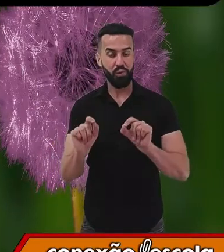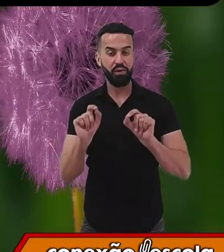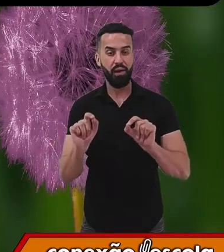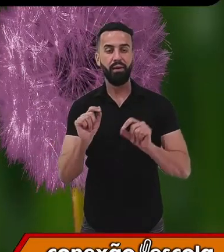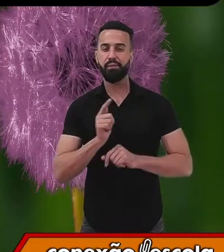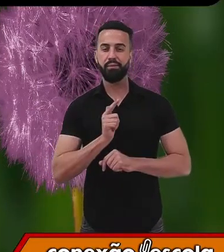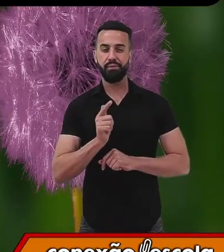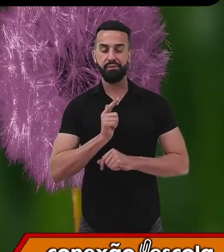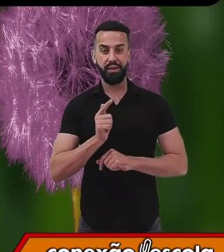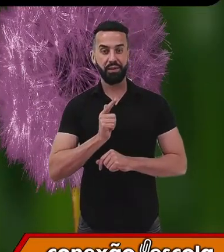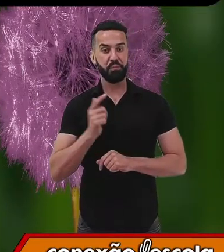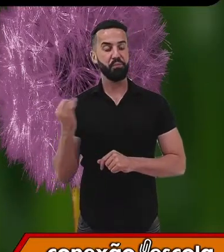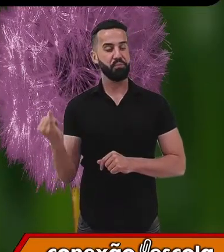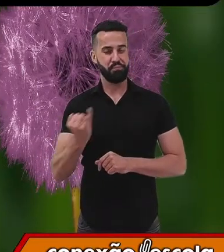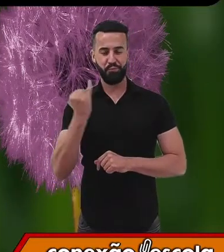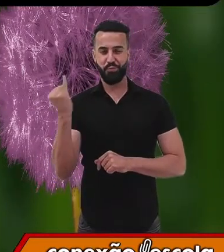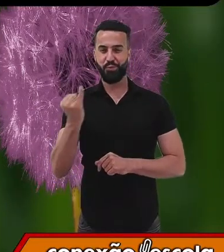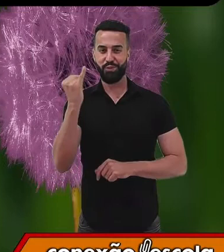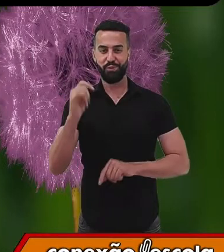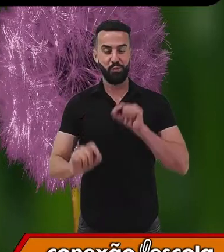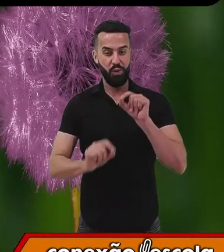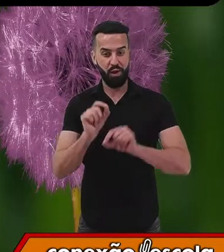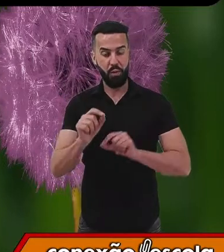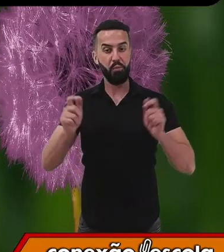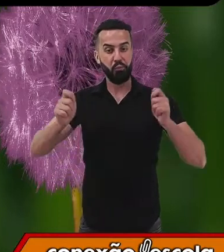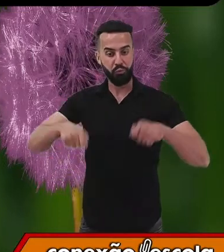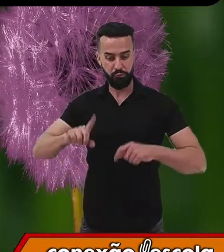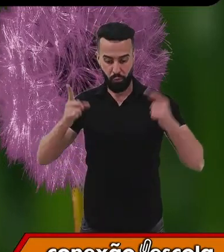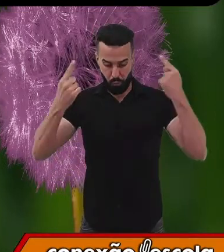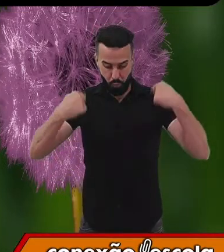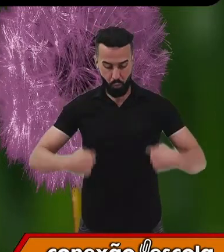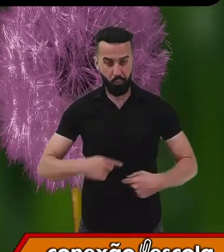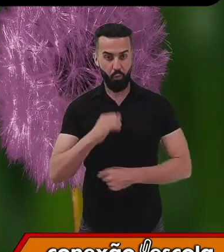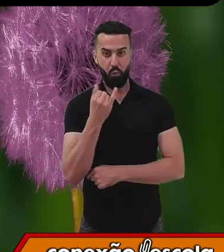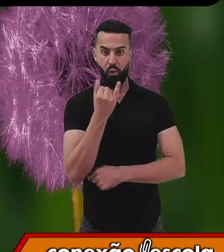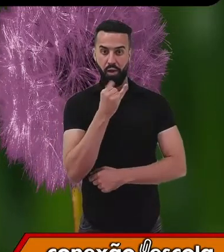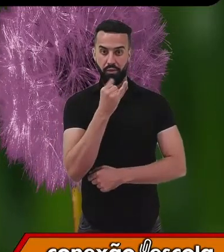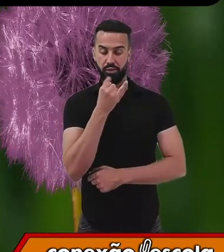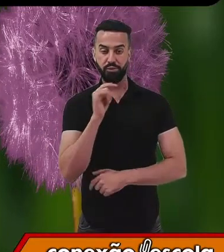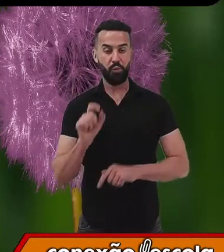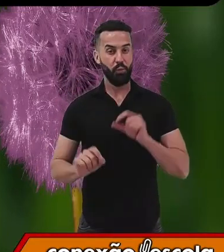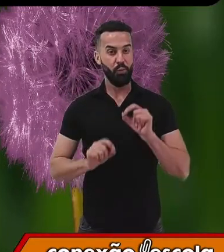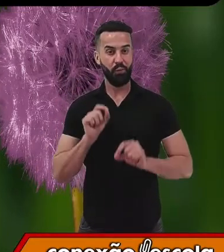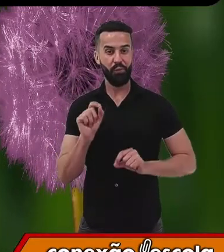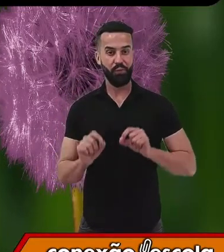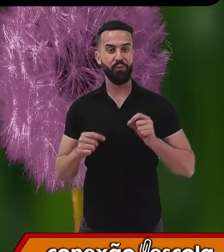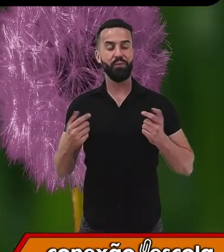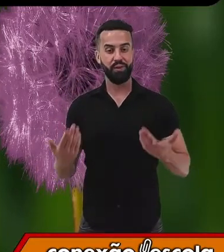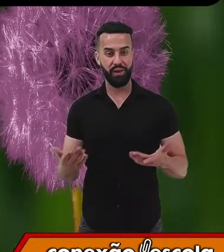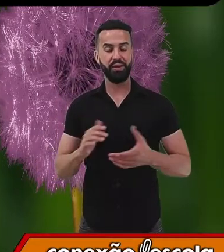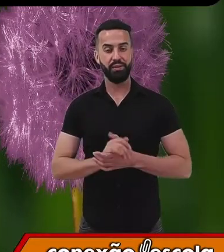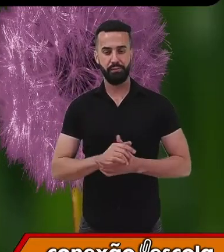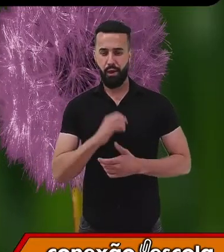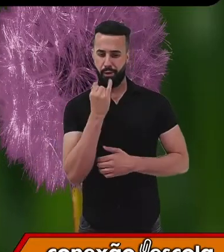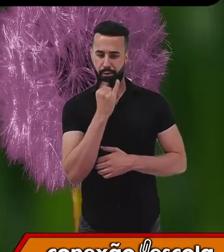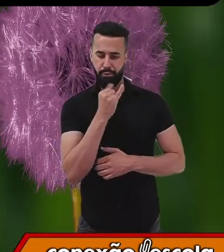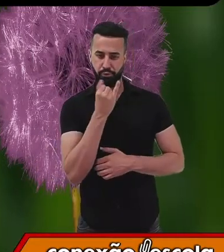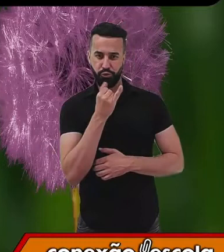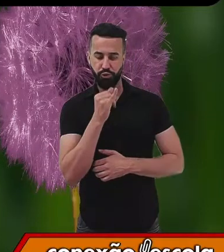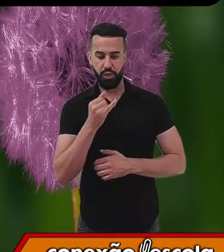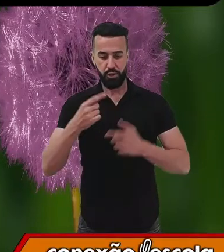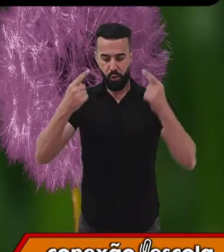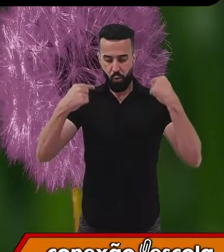substância extremamente importante para a fabricação de energia. Energia essa, por exemplo, para